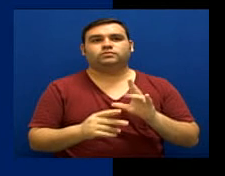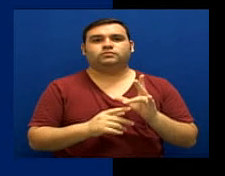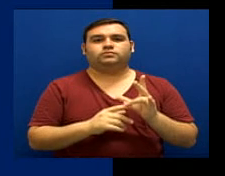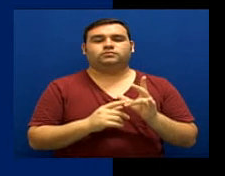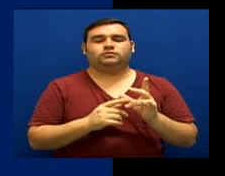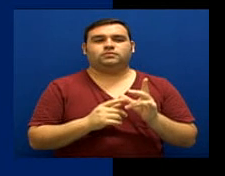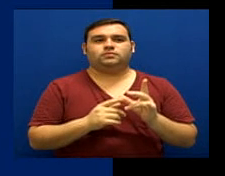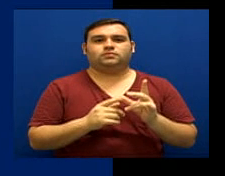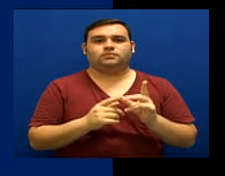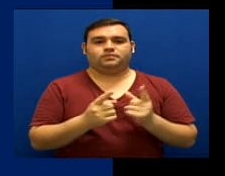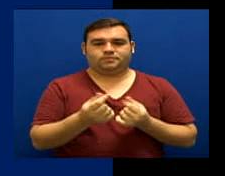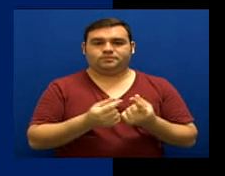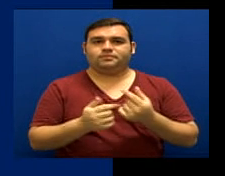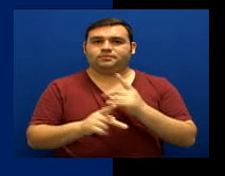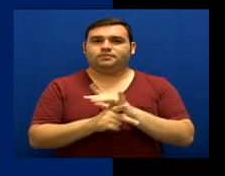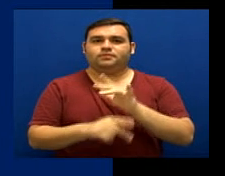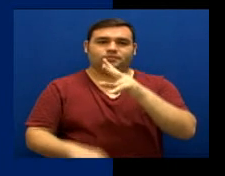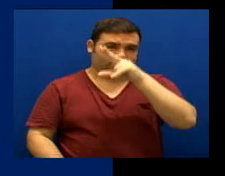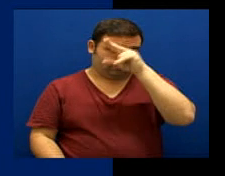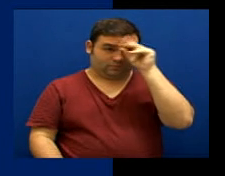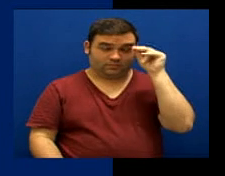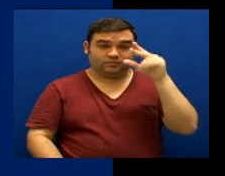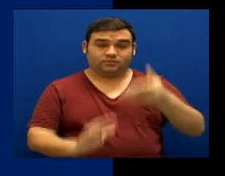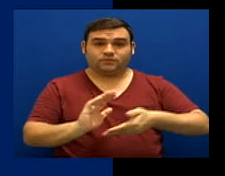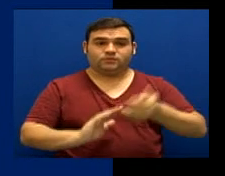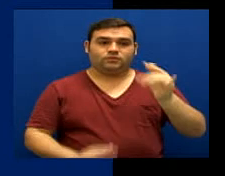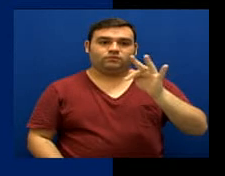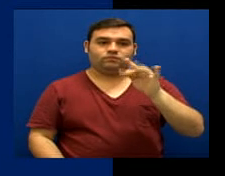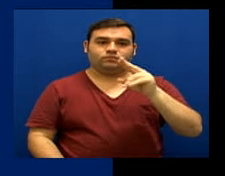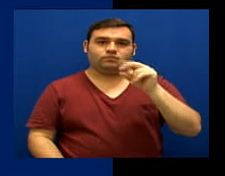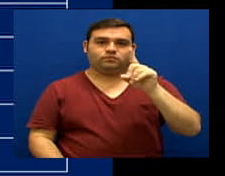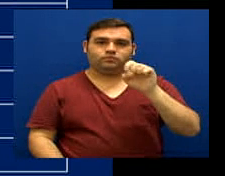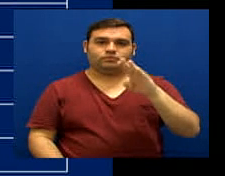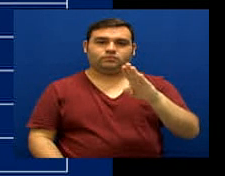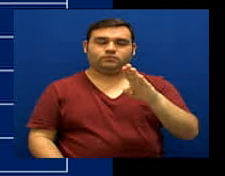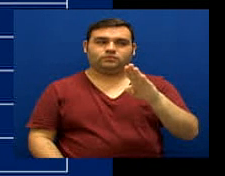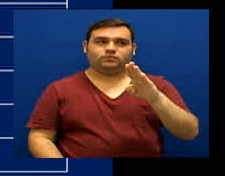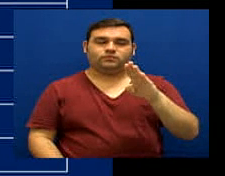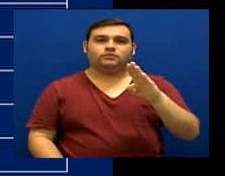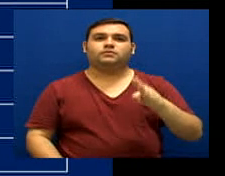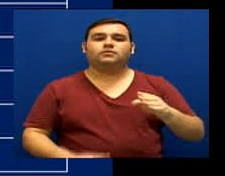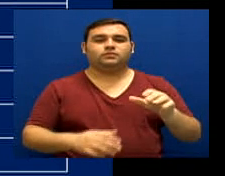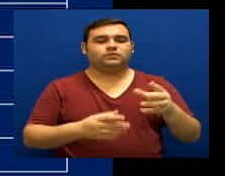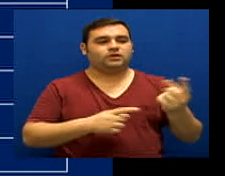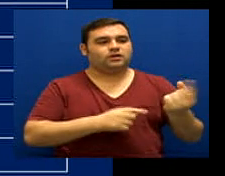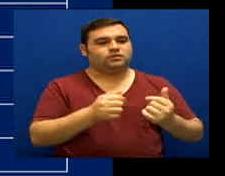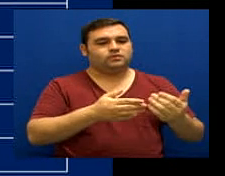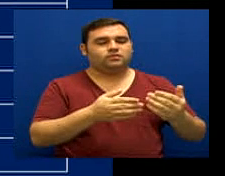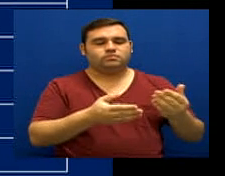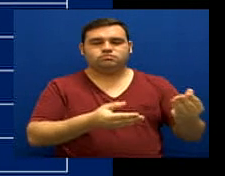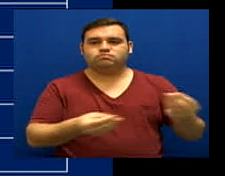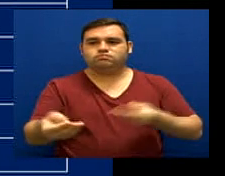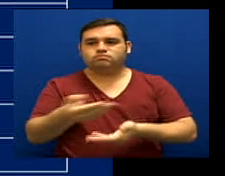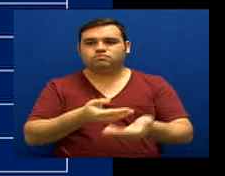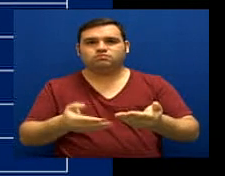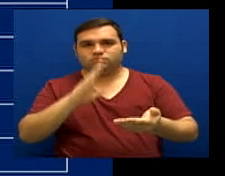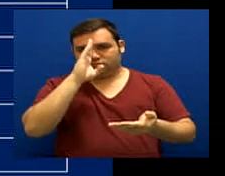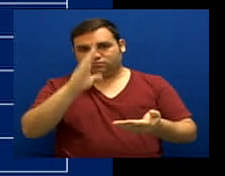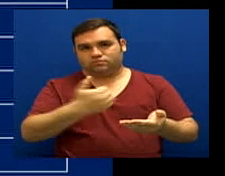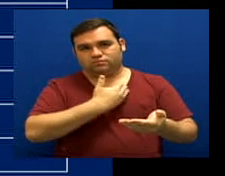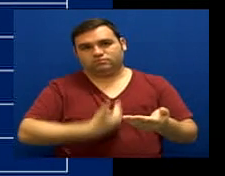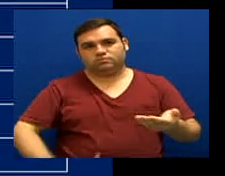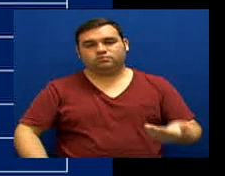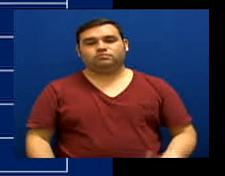as receitas da prefeitura - o fundador são transferências diretas do do governo